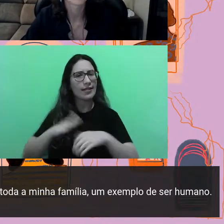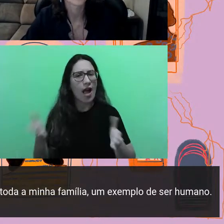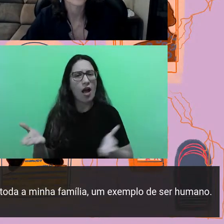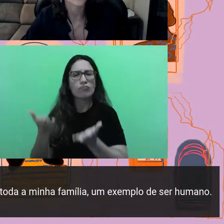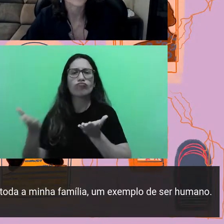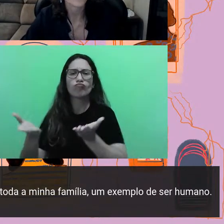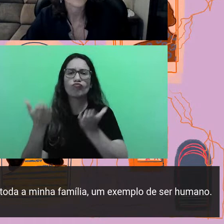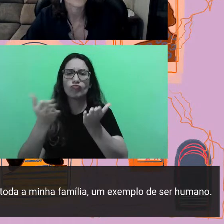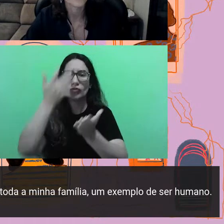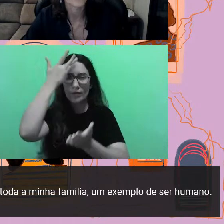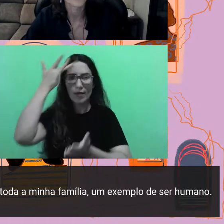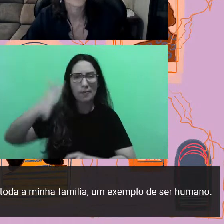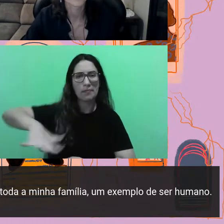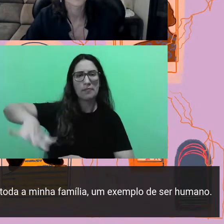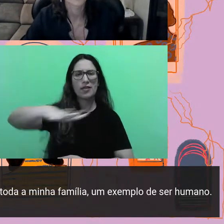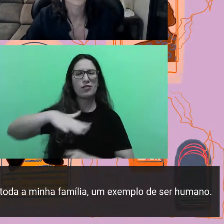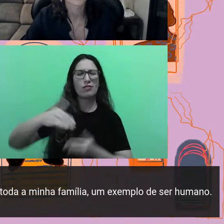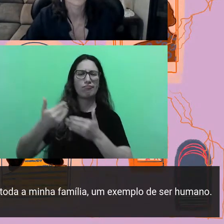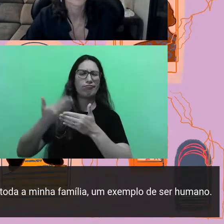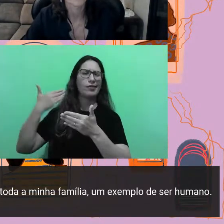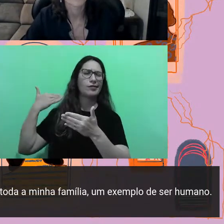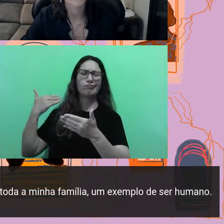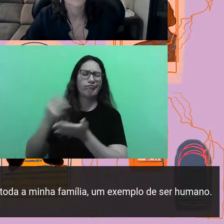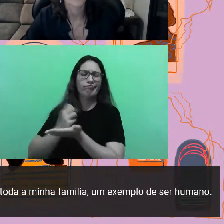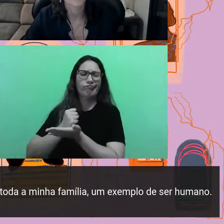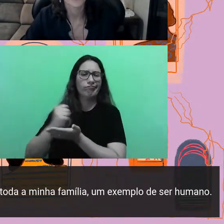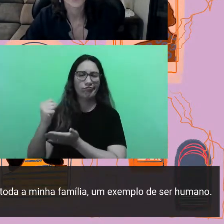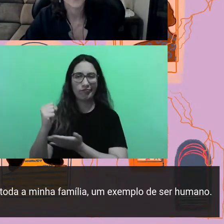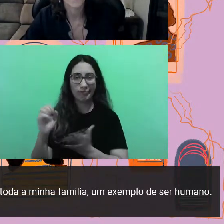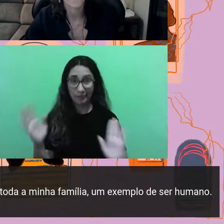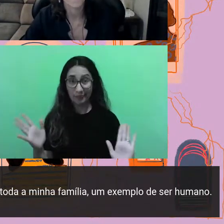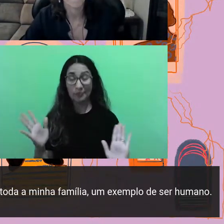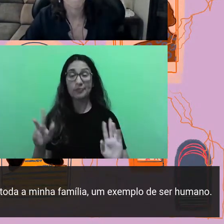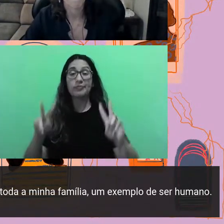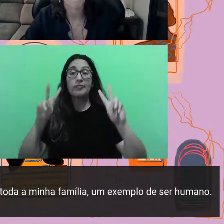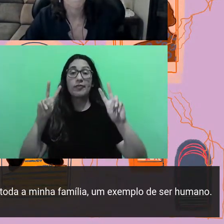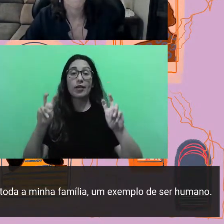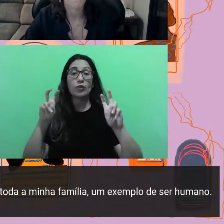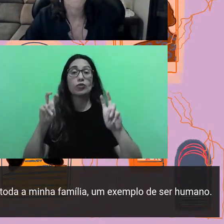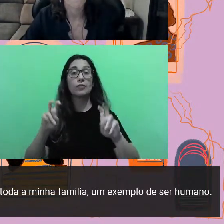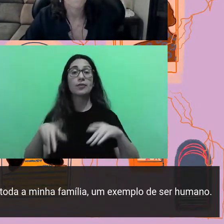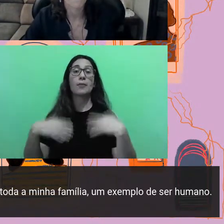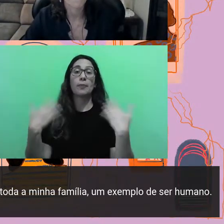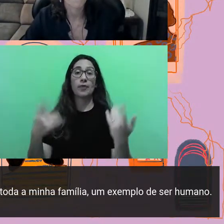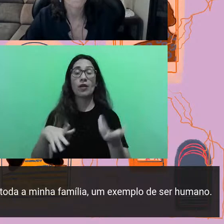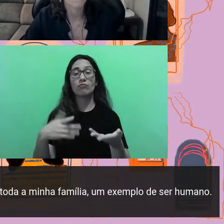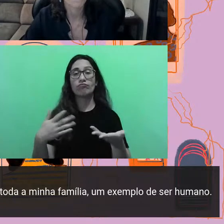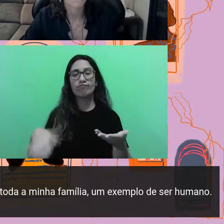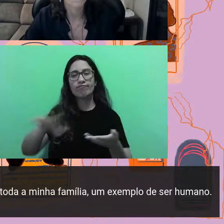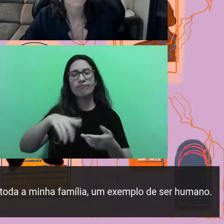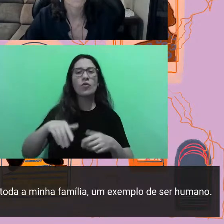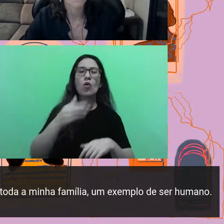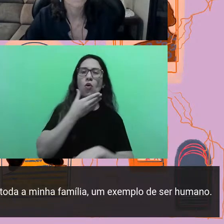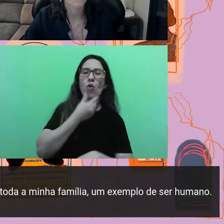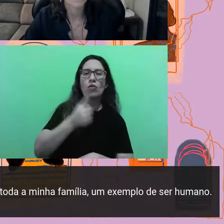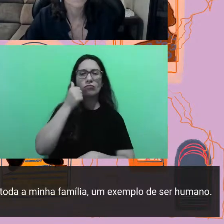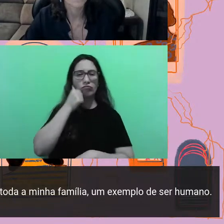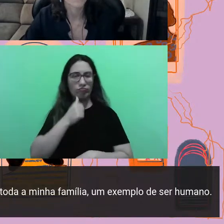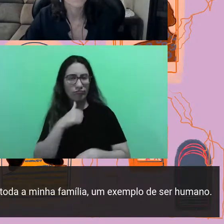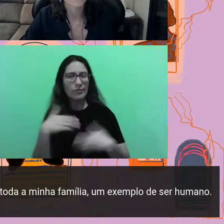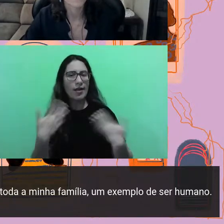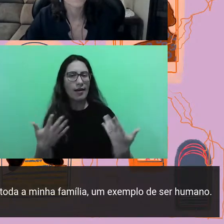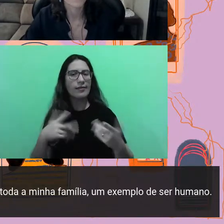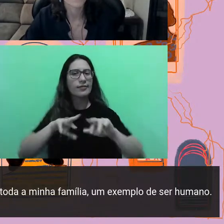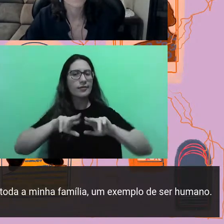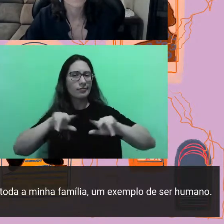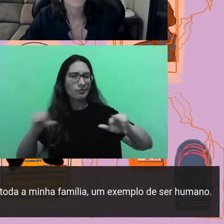ali naquele ambiente. Sobre a questão sexual, inclusive algumas mães, né,